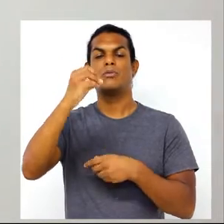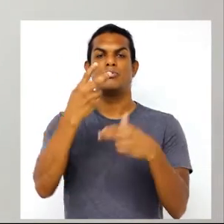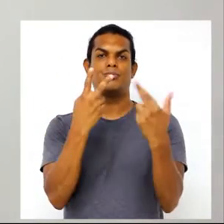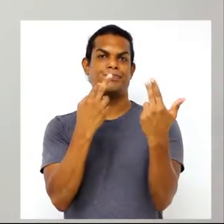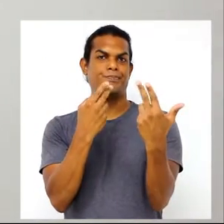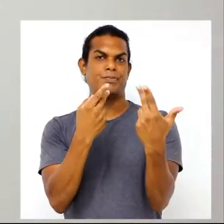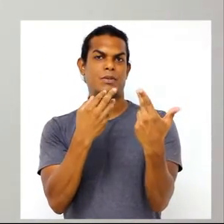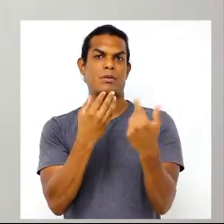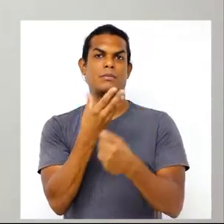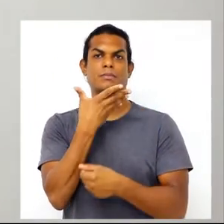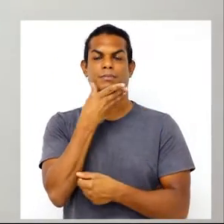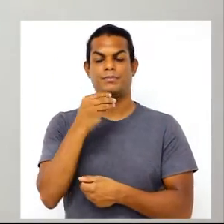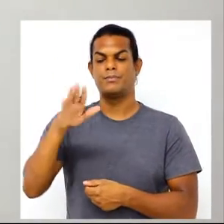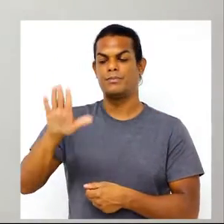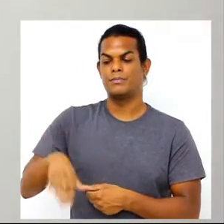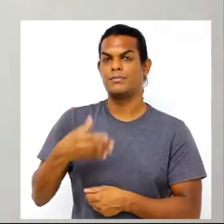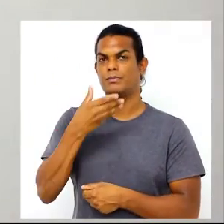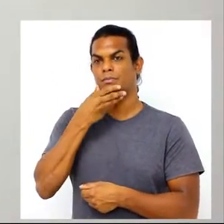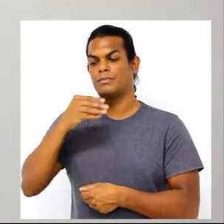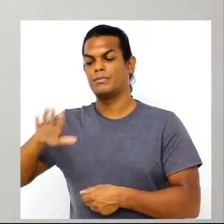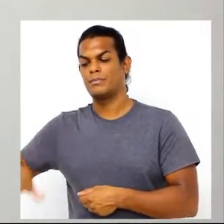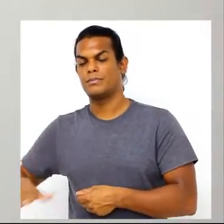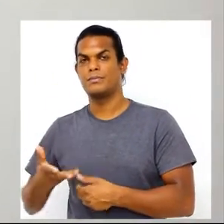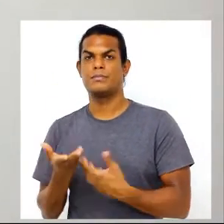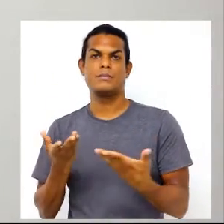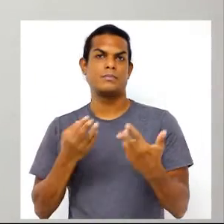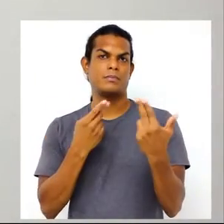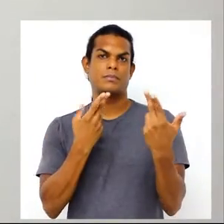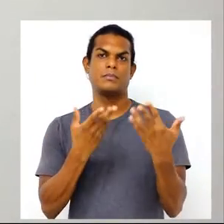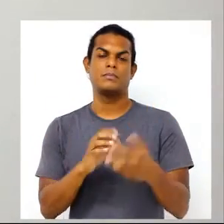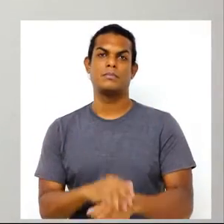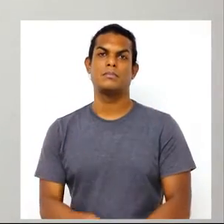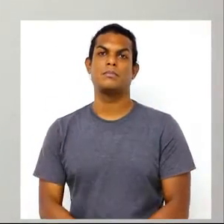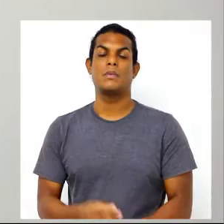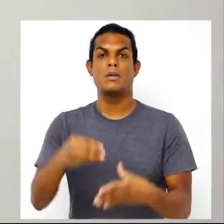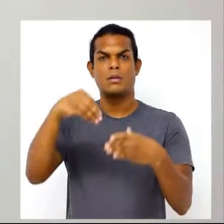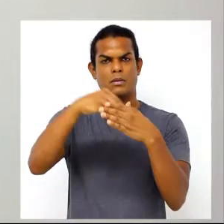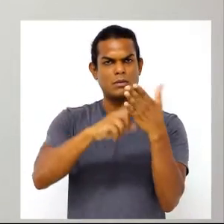reiteração, né, por sinônimo, né? Dentro da